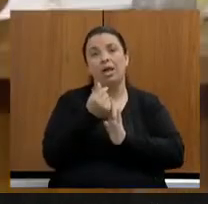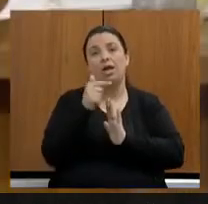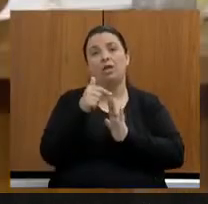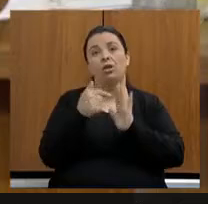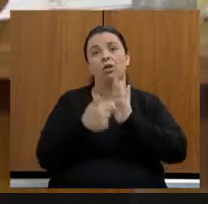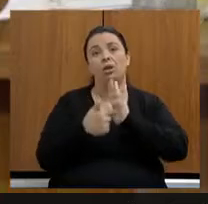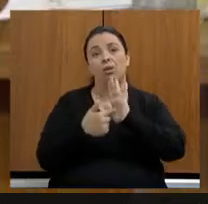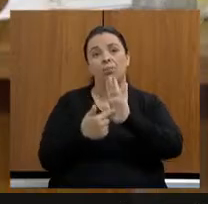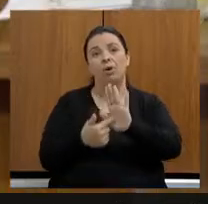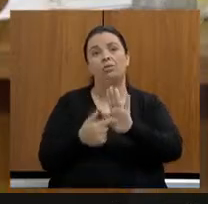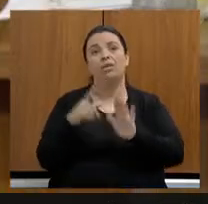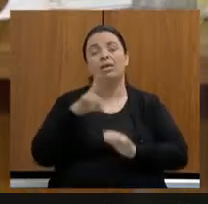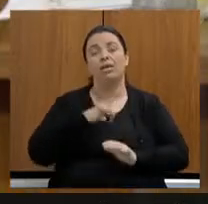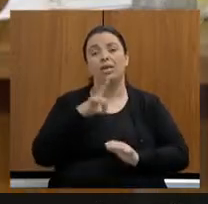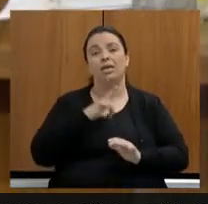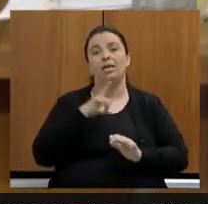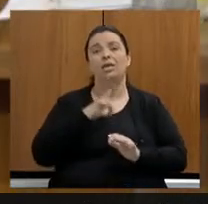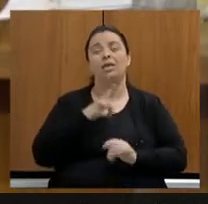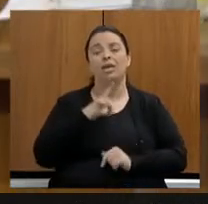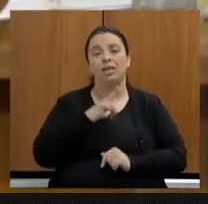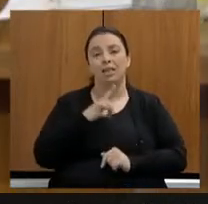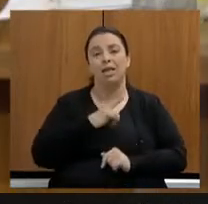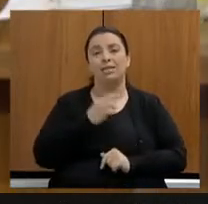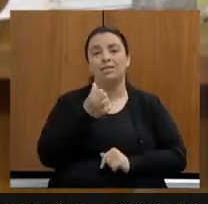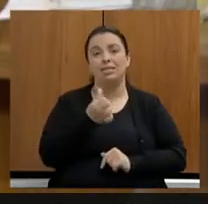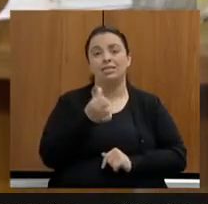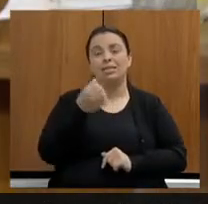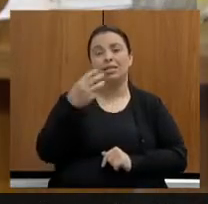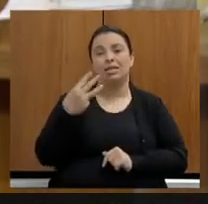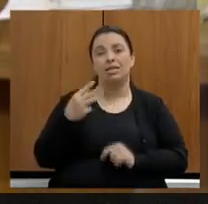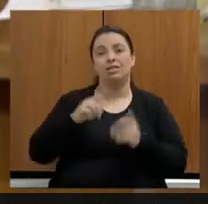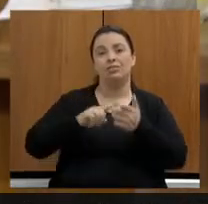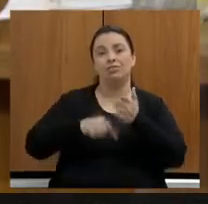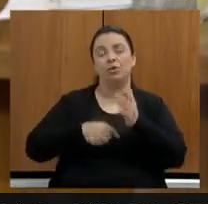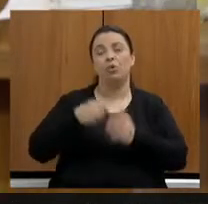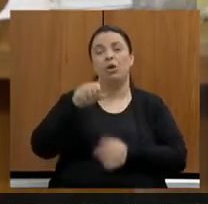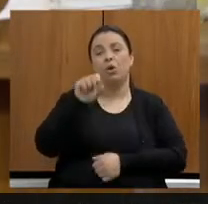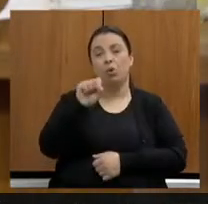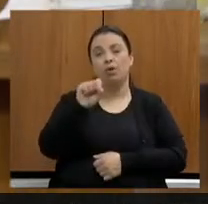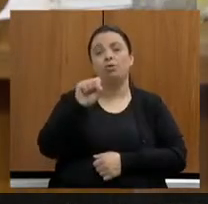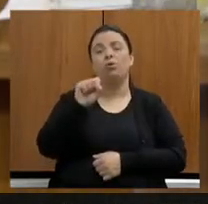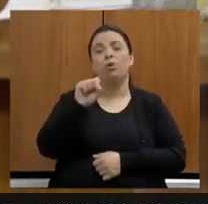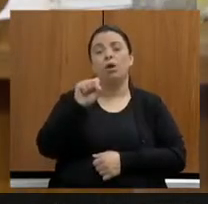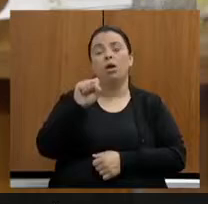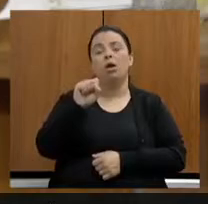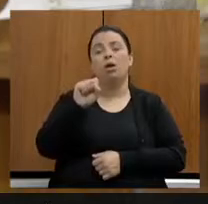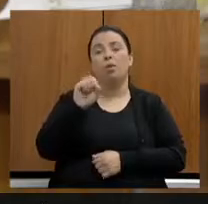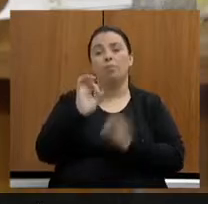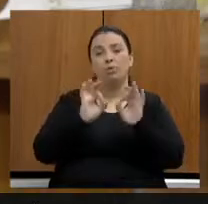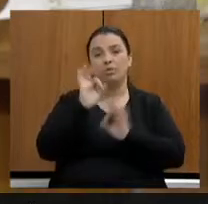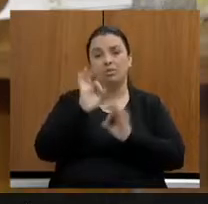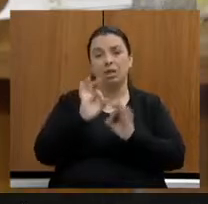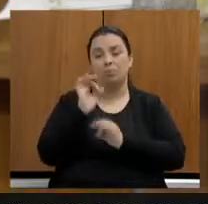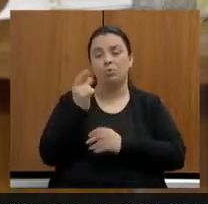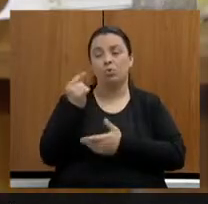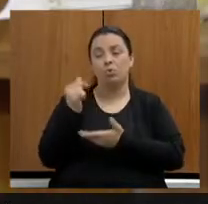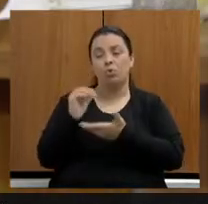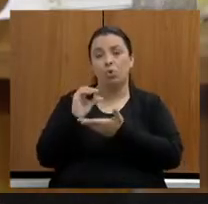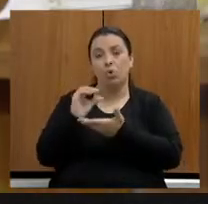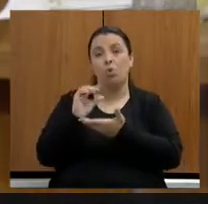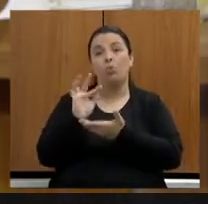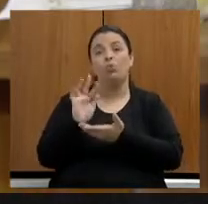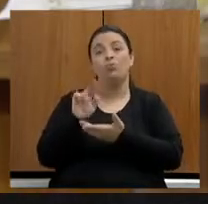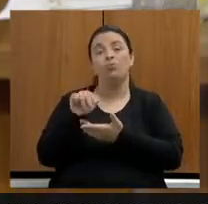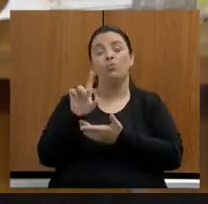com a execução de 63,8 por cento do nosso fundeb é tenho como secretária de educação bastante tranquilidade ele